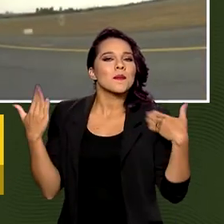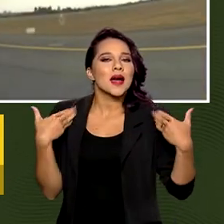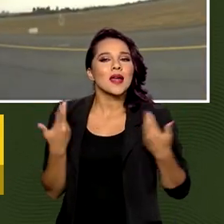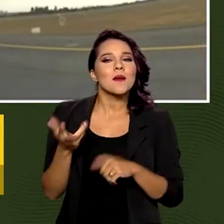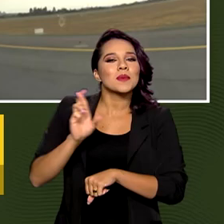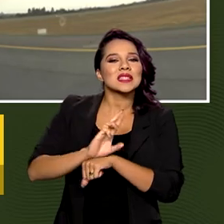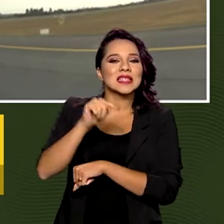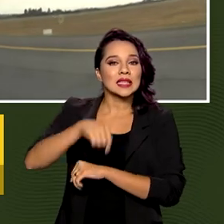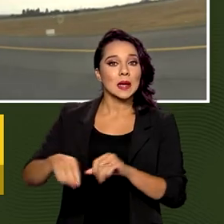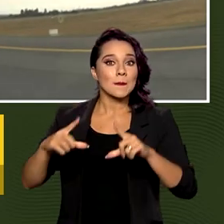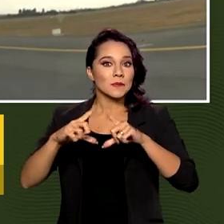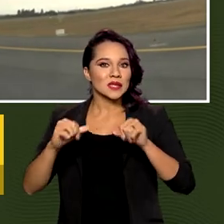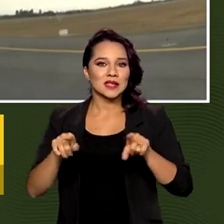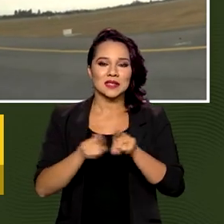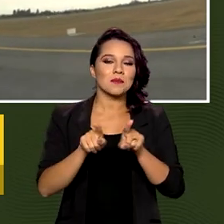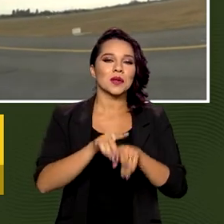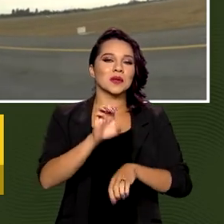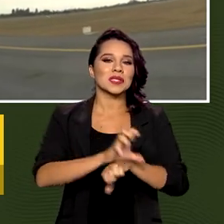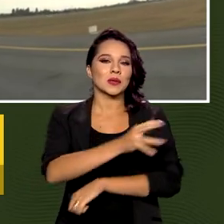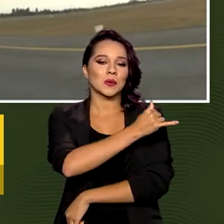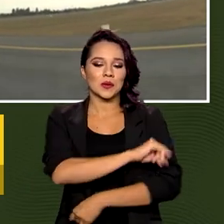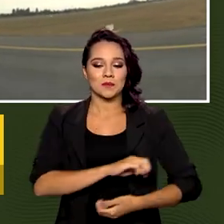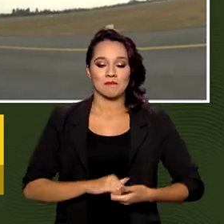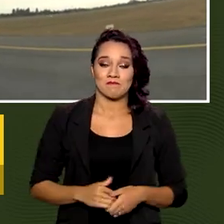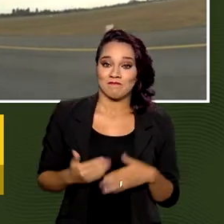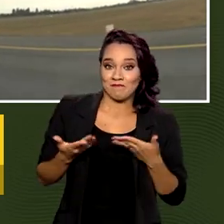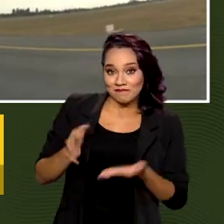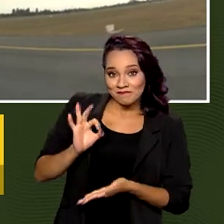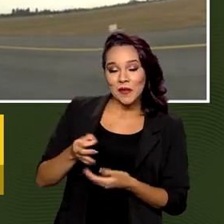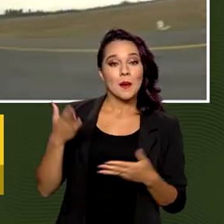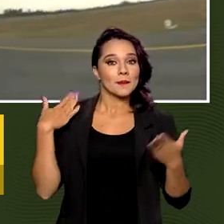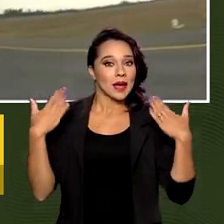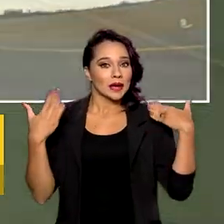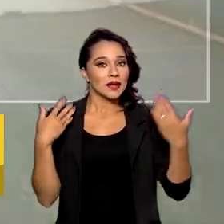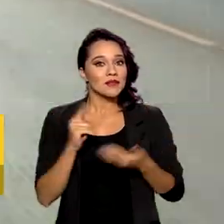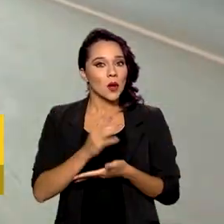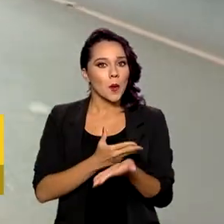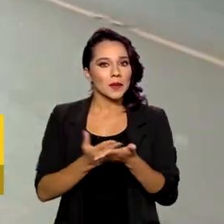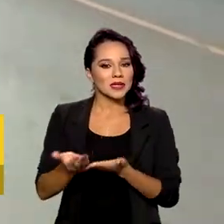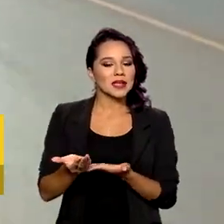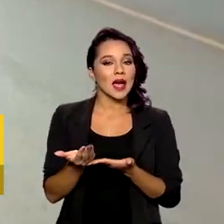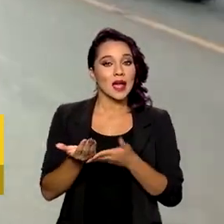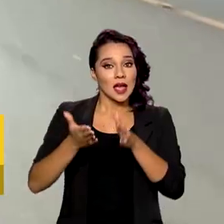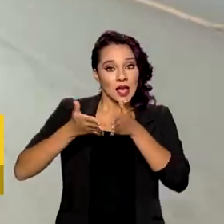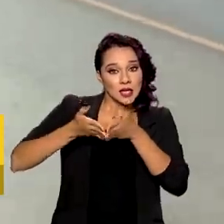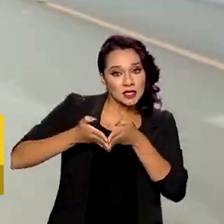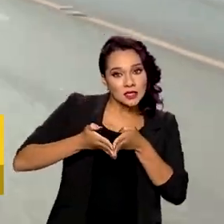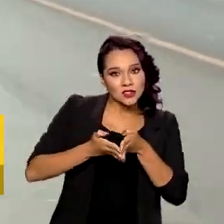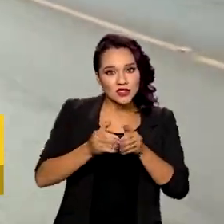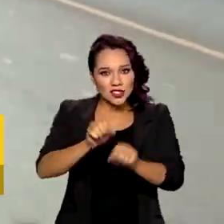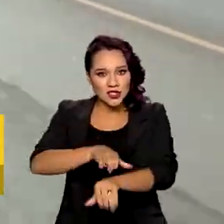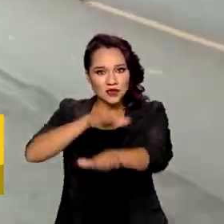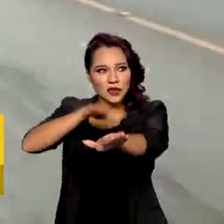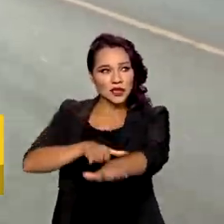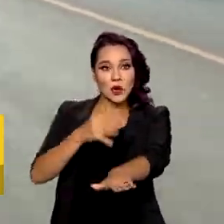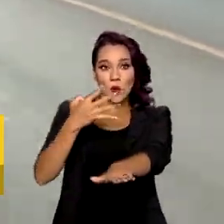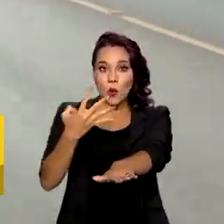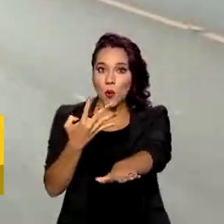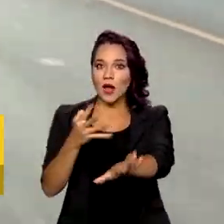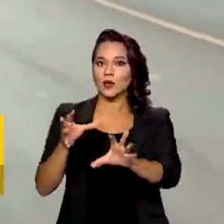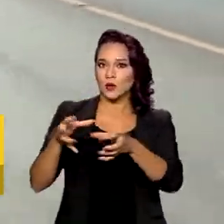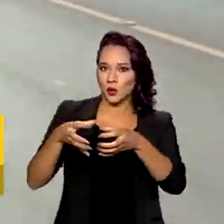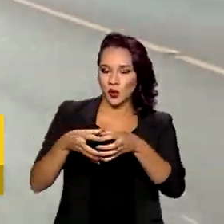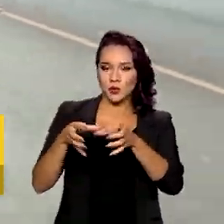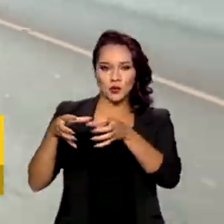aqui hoje, aqui em Brasília e também no Rio de Janeiro. Exatamente, Paulo. A Marinha vai iniciar esse desfile com subgrupamento, com 4 companhias